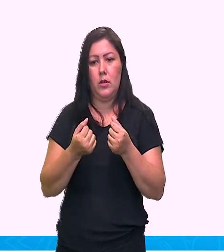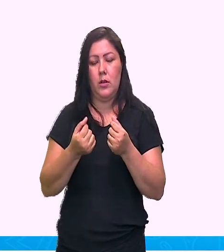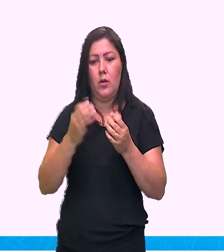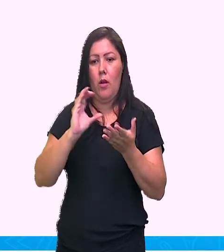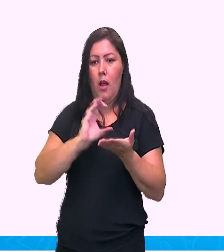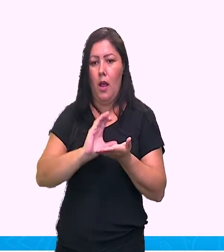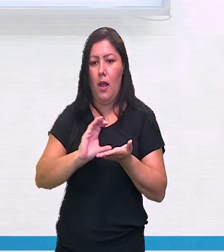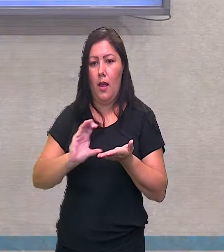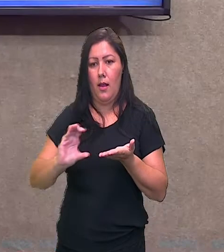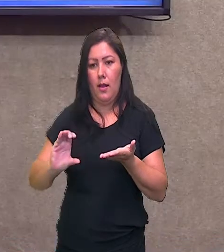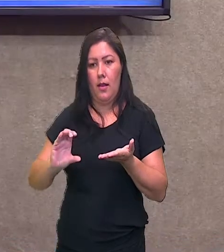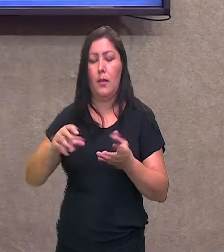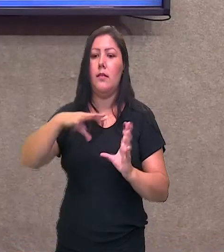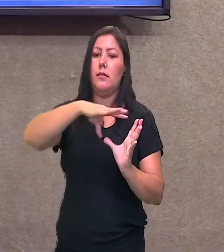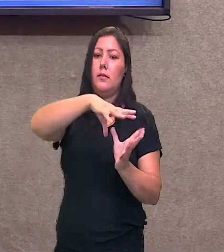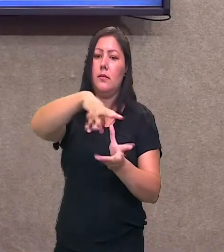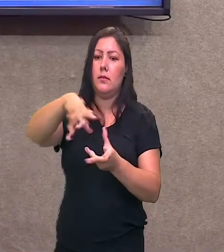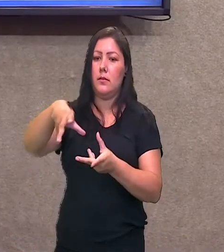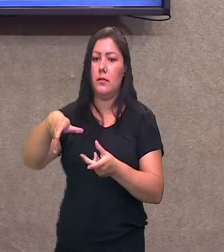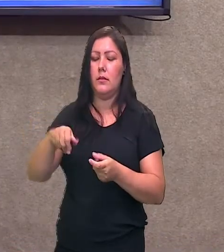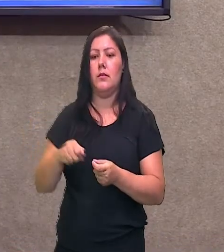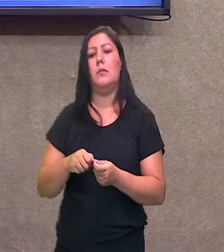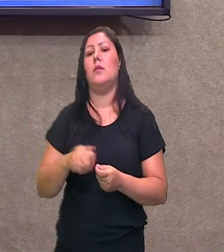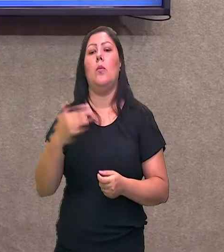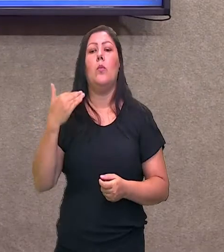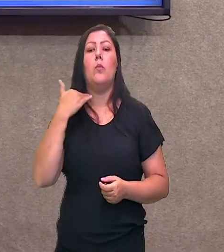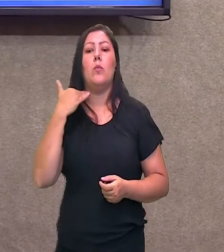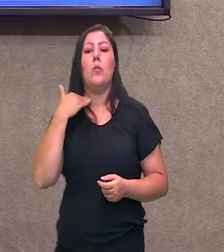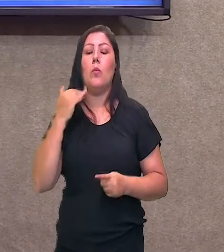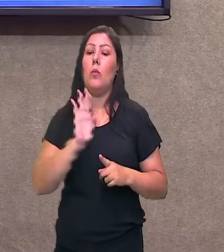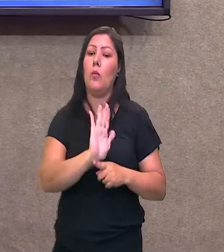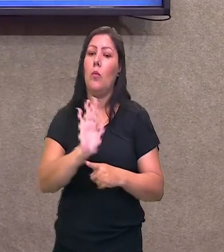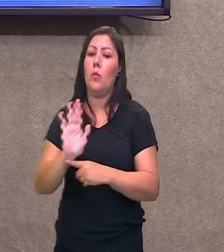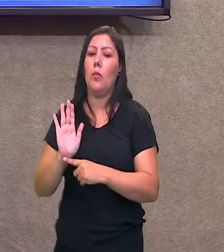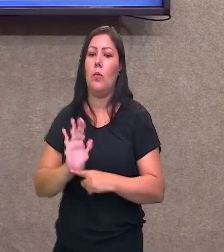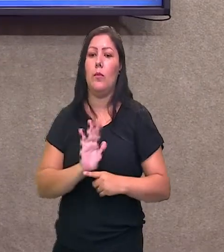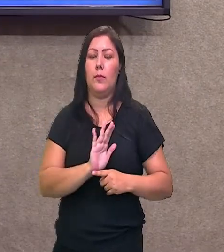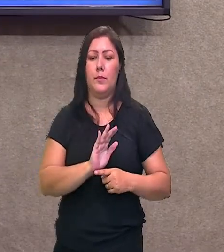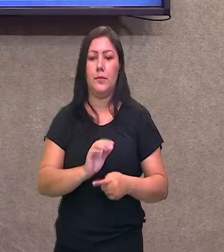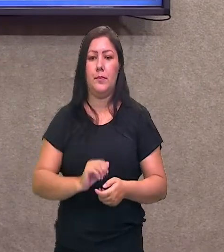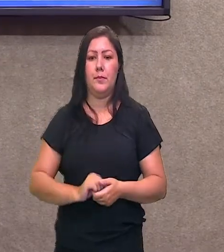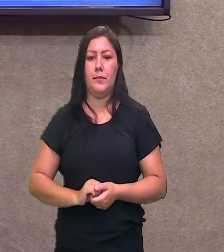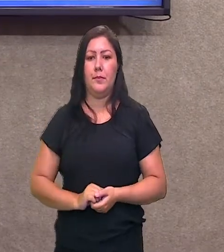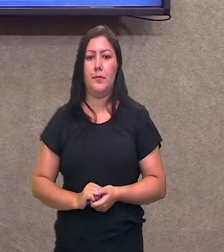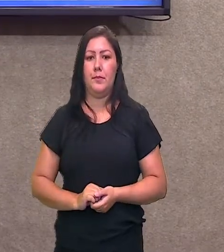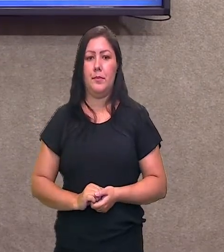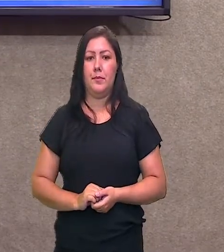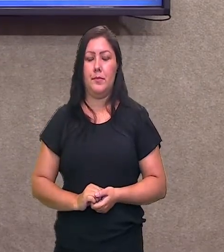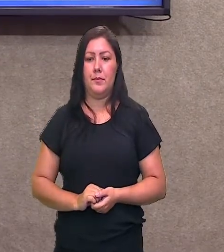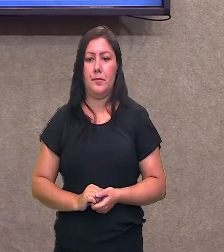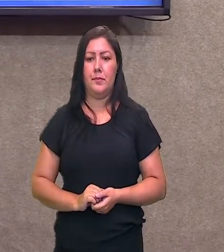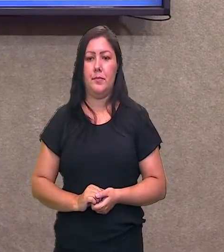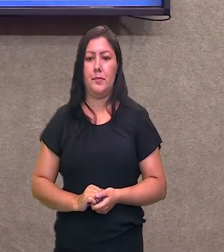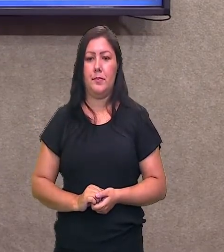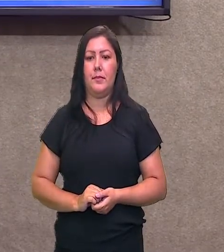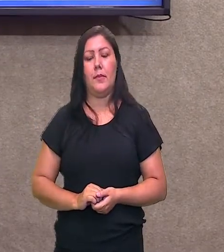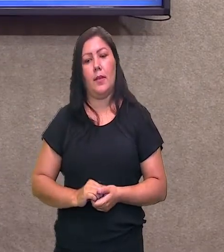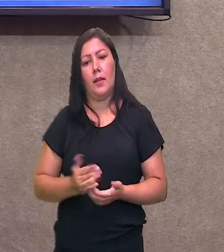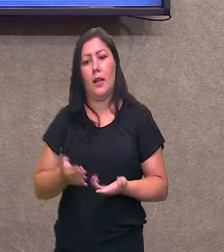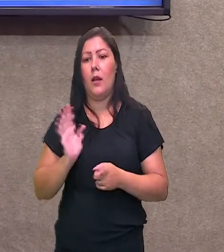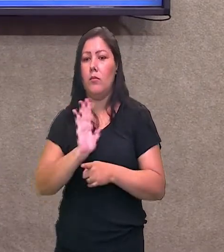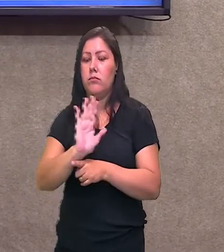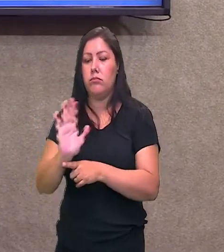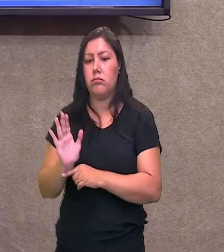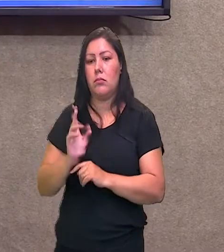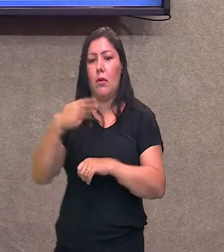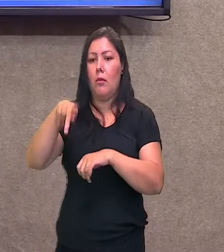É que ajuda, né? É um banco para estar ajudando os países em desenvolvimento ou em